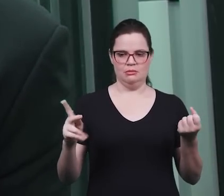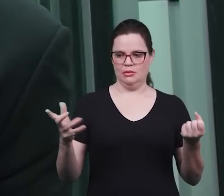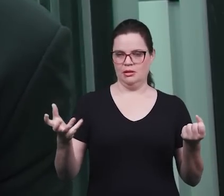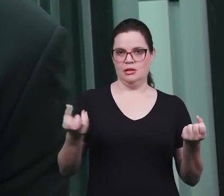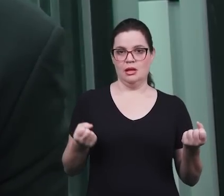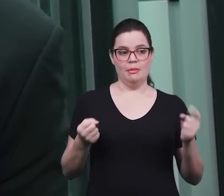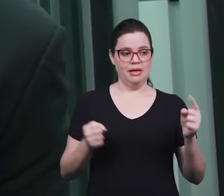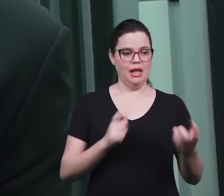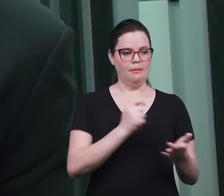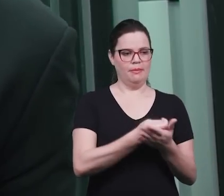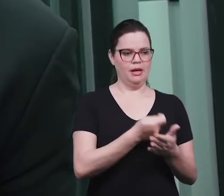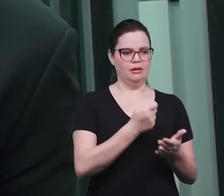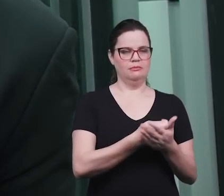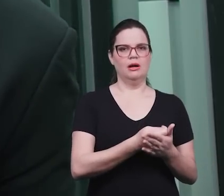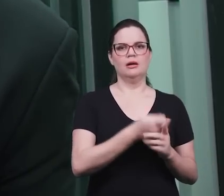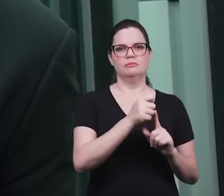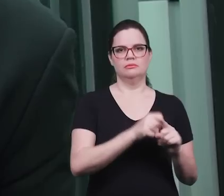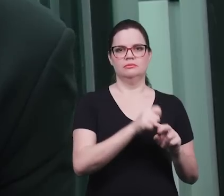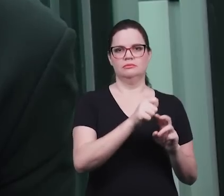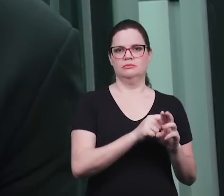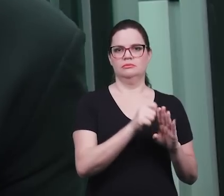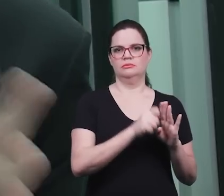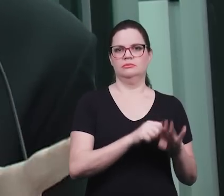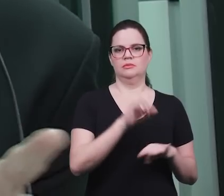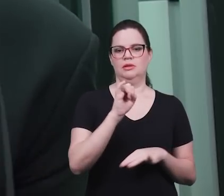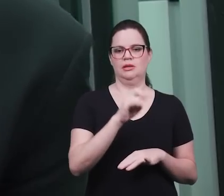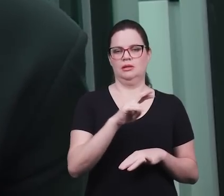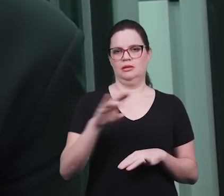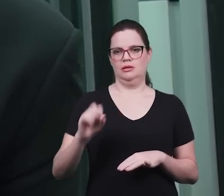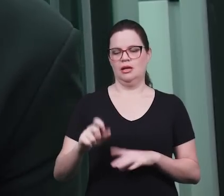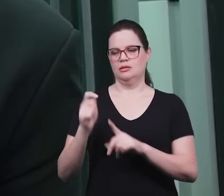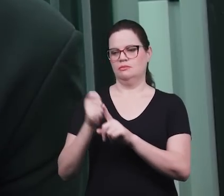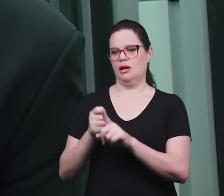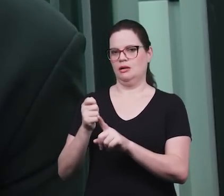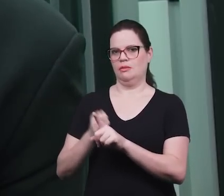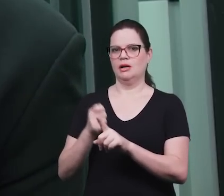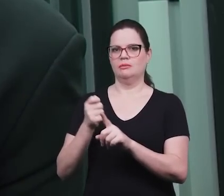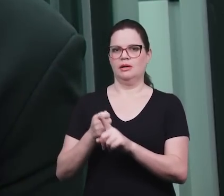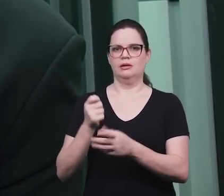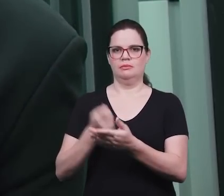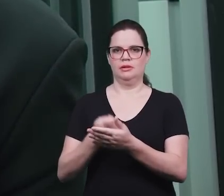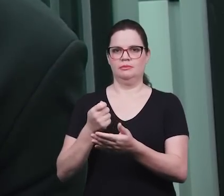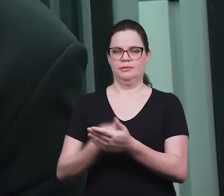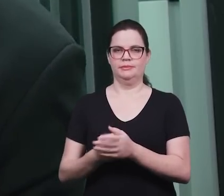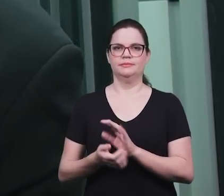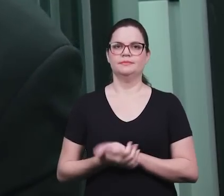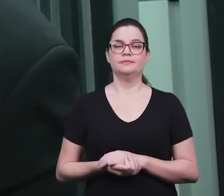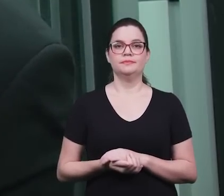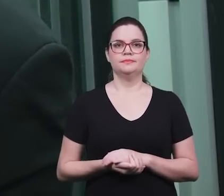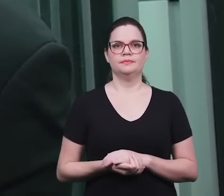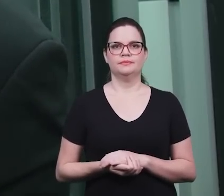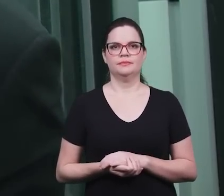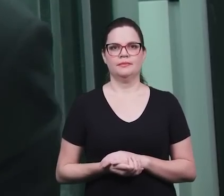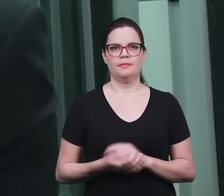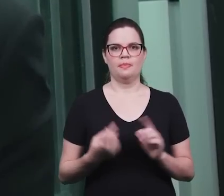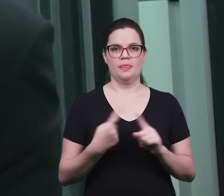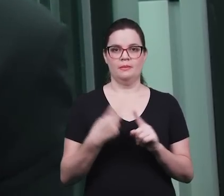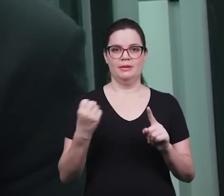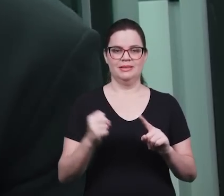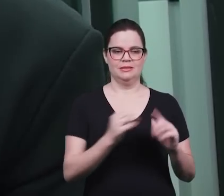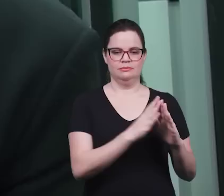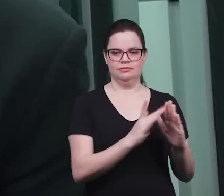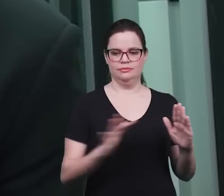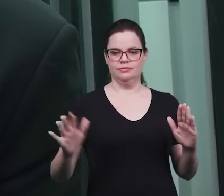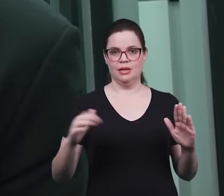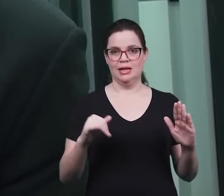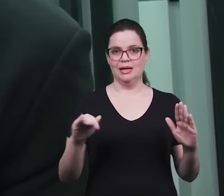para o INSS. Todo mês ela vai lá, paga uma parte, o empregador dela paga outra parte. Se ela, no caminho do trabalho, sofrer um acidente,